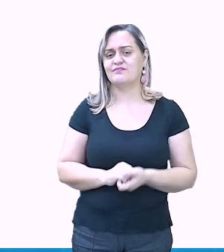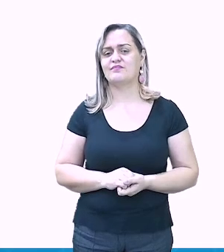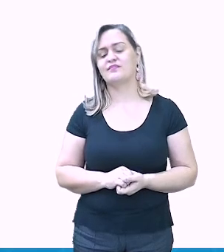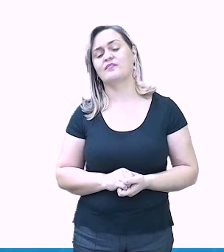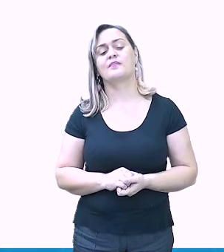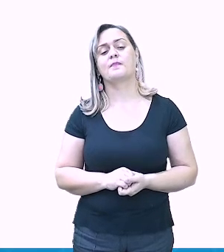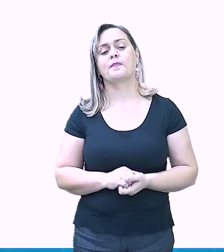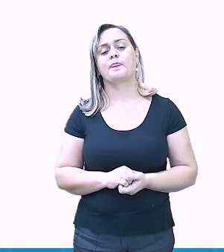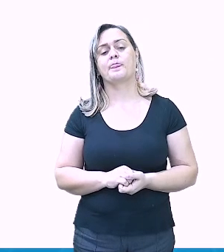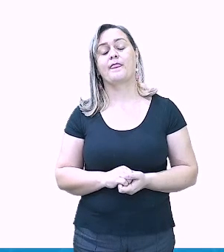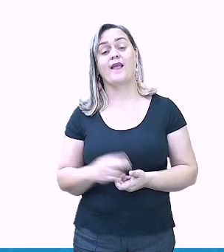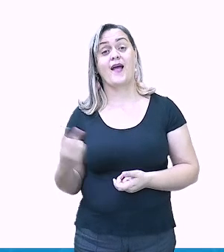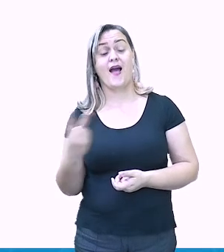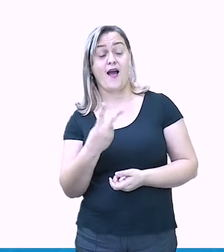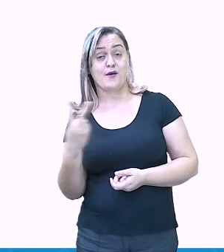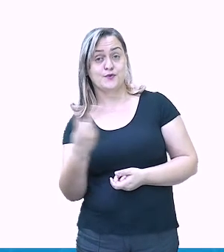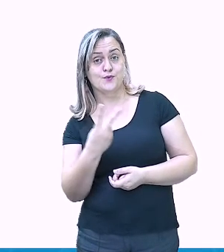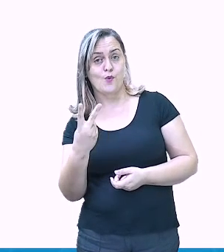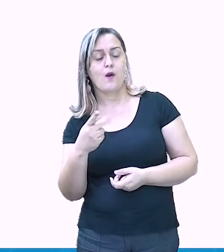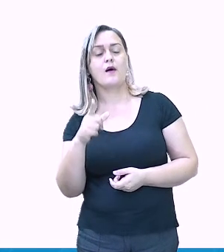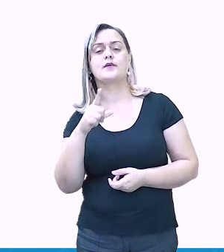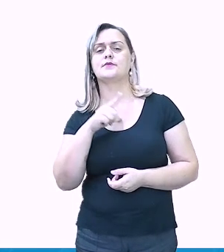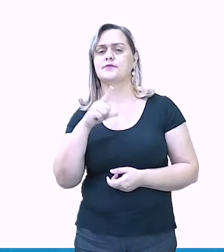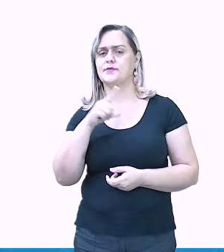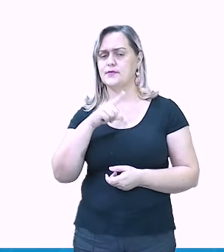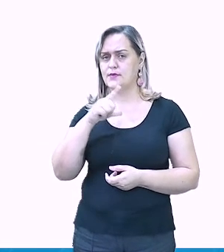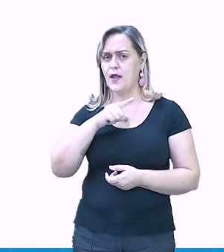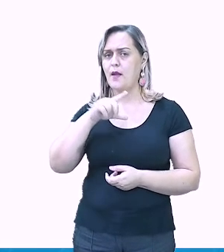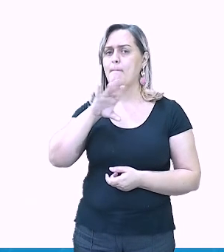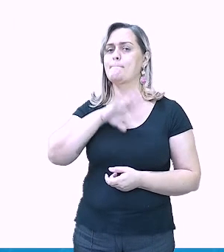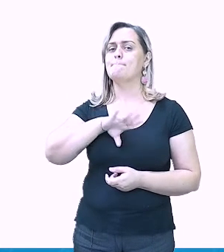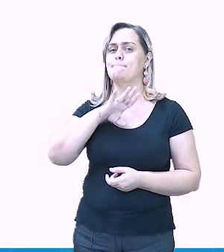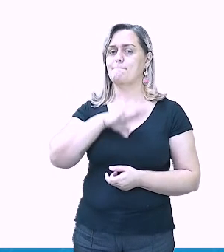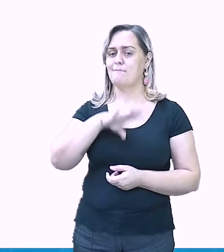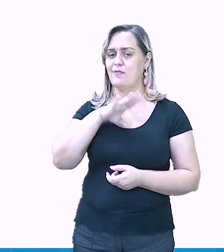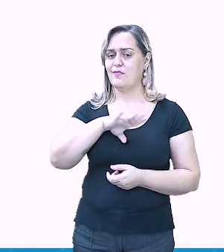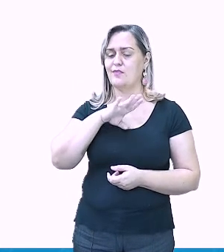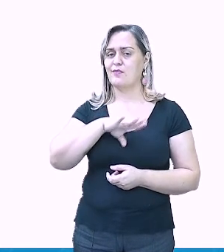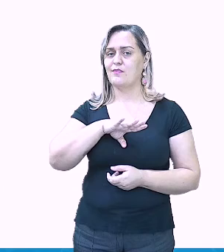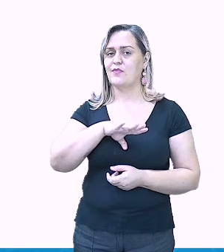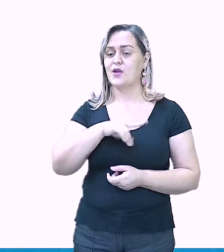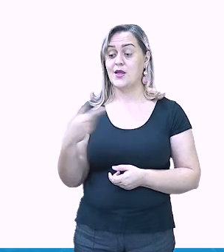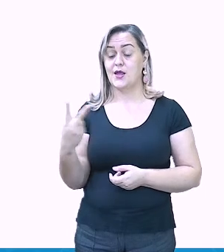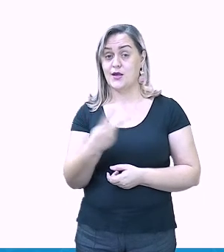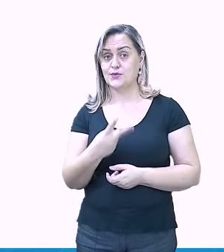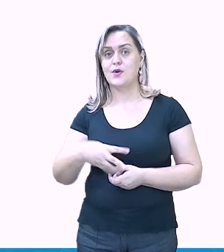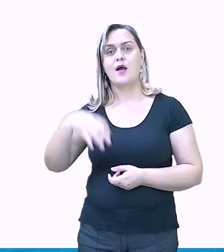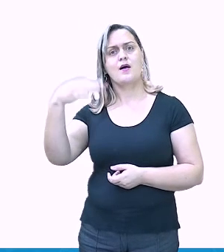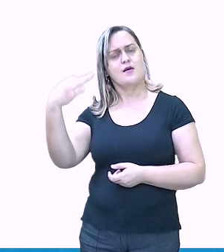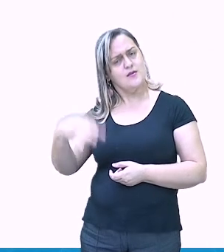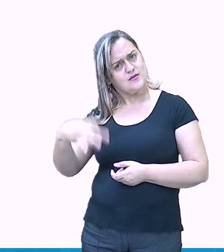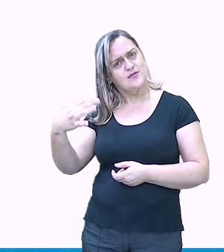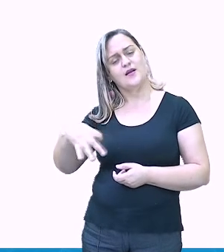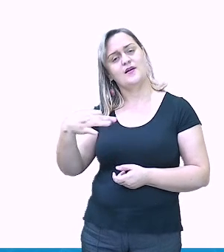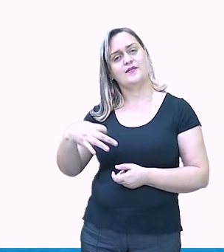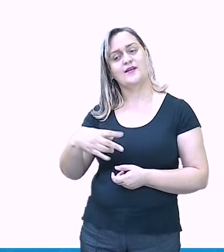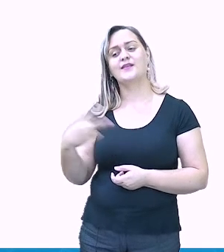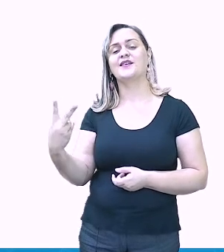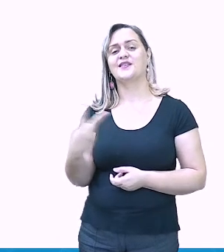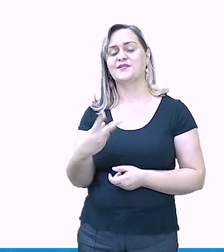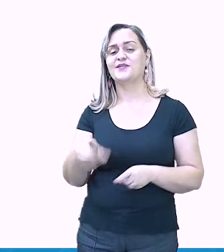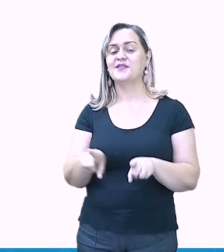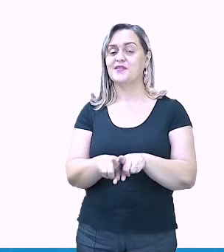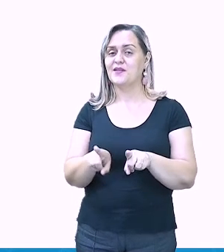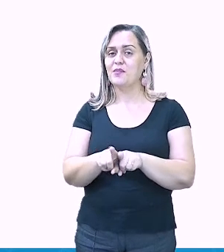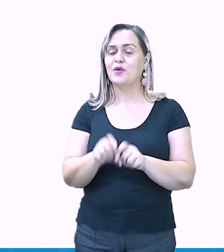duas palavras existem na língua portuguesa e estão corretas e são interjeições. Só